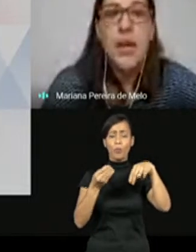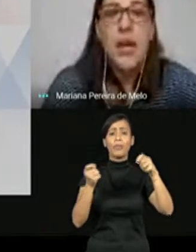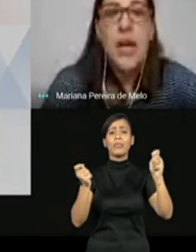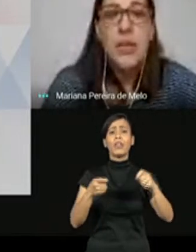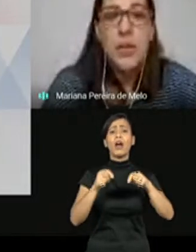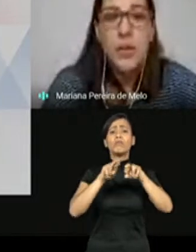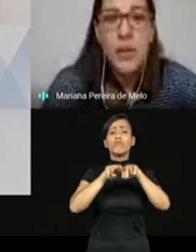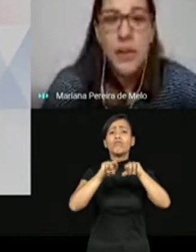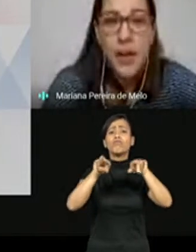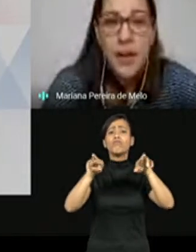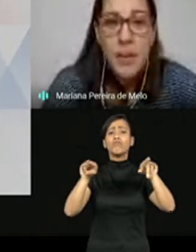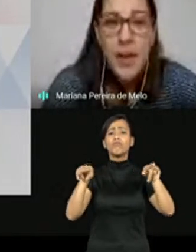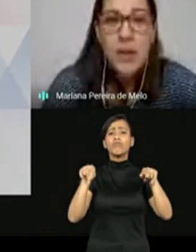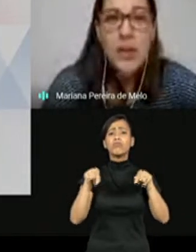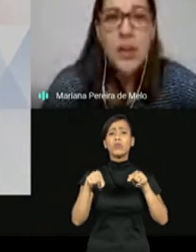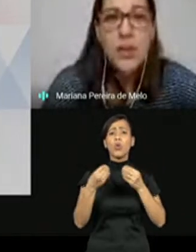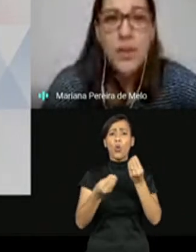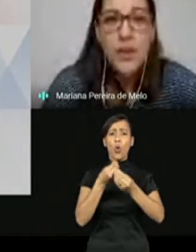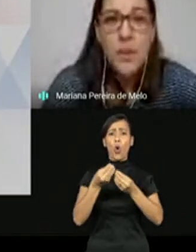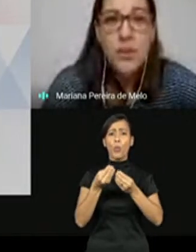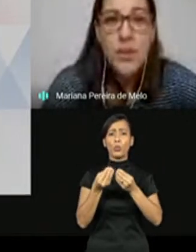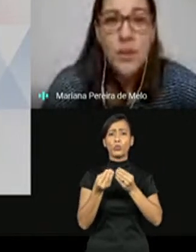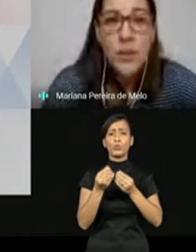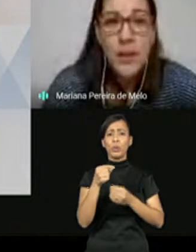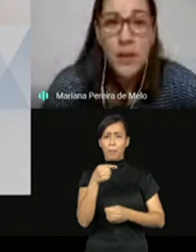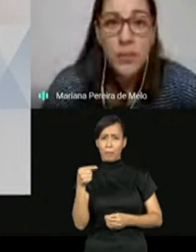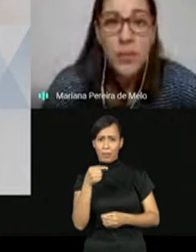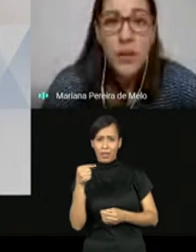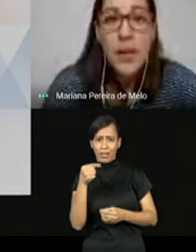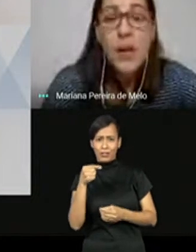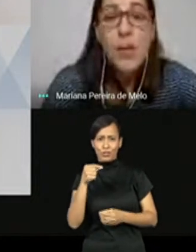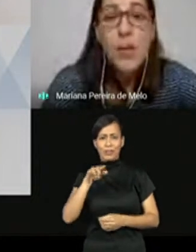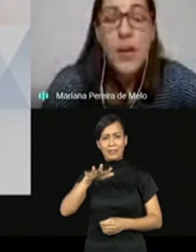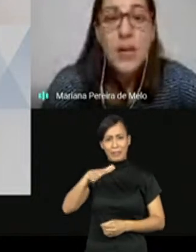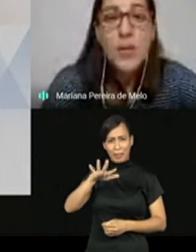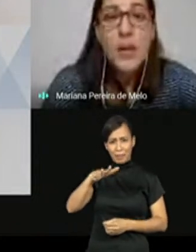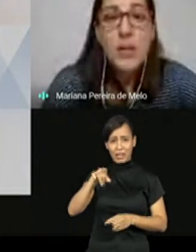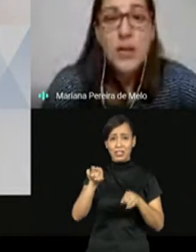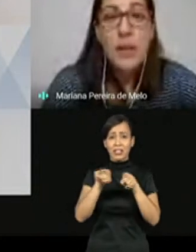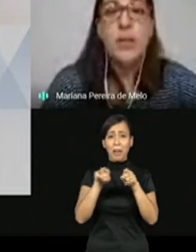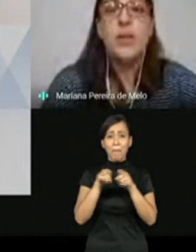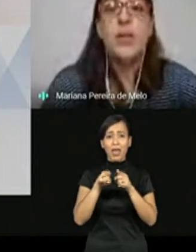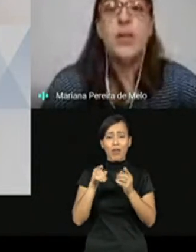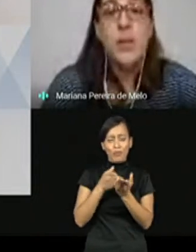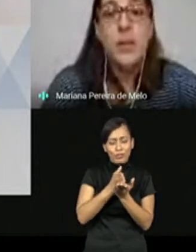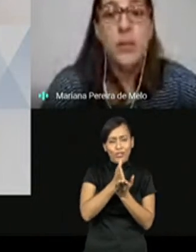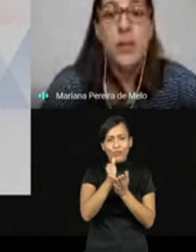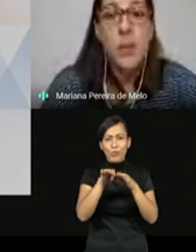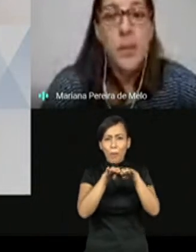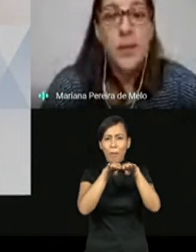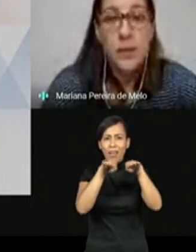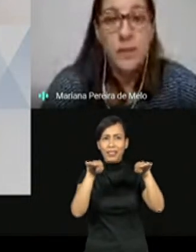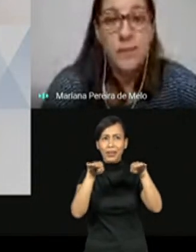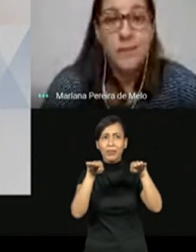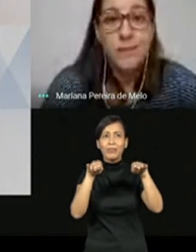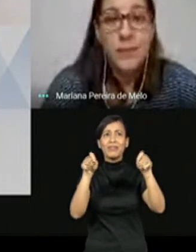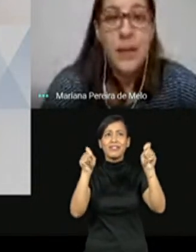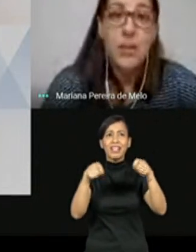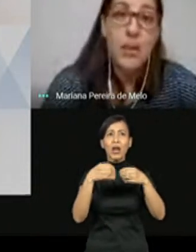x. A gente subtrai a média e divide pelo desvio padrão. Com isso, a gente cai na nossa distribuição normal